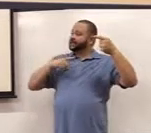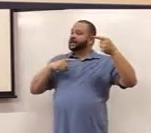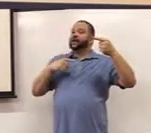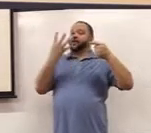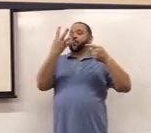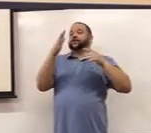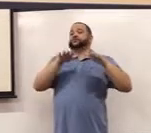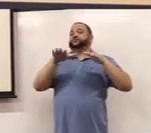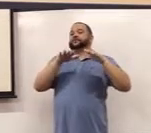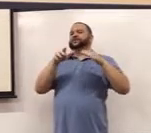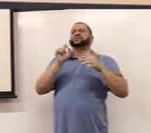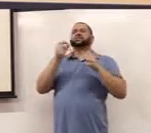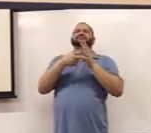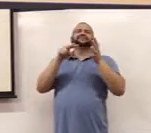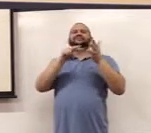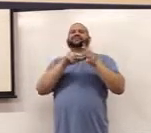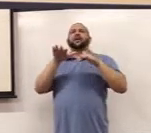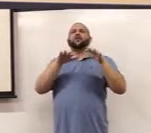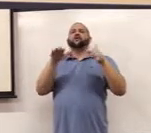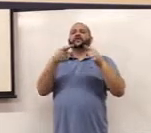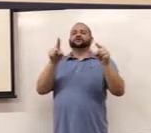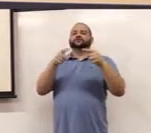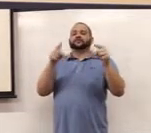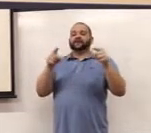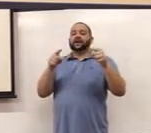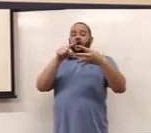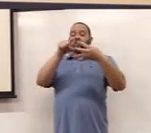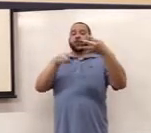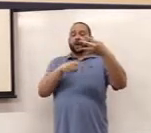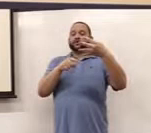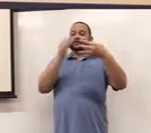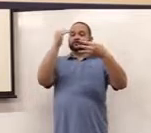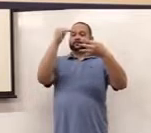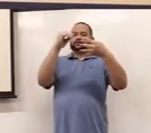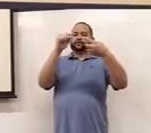quatro movimentos. O que são movimentos em música? São quatro partes, quatro